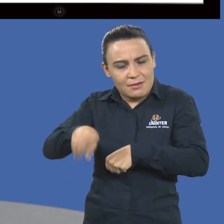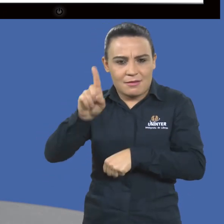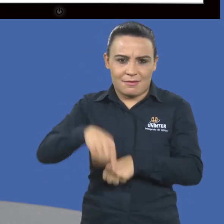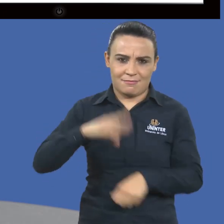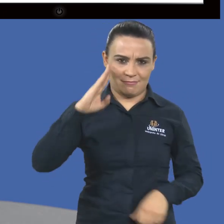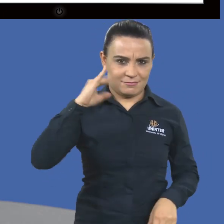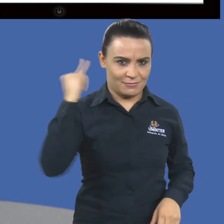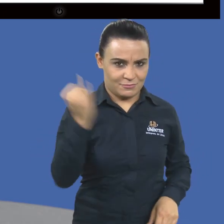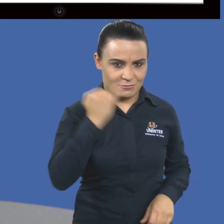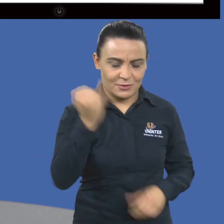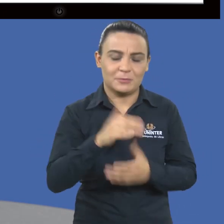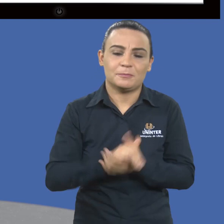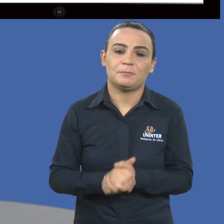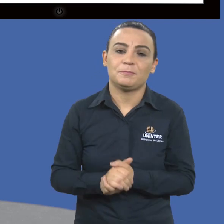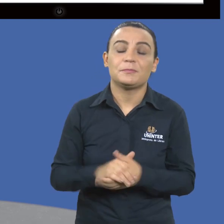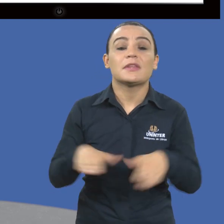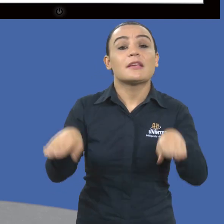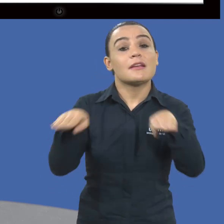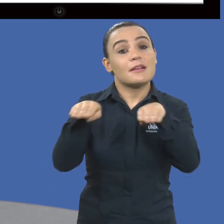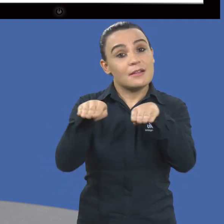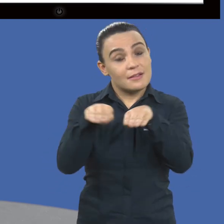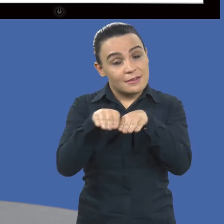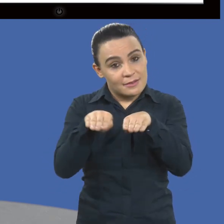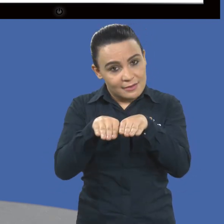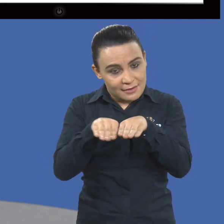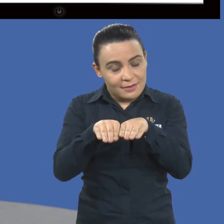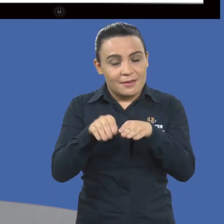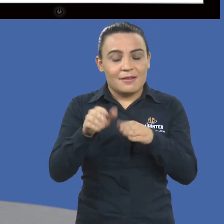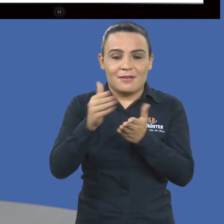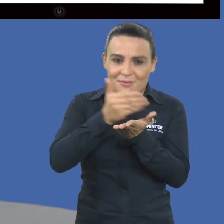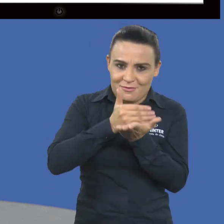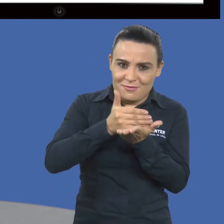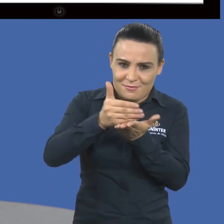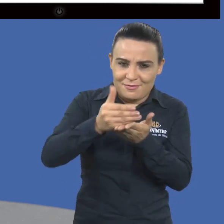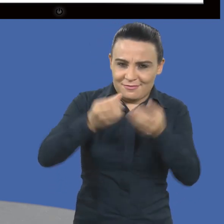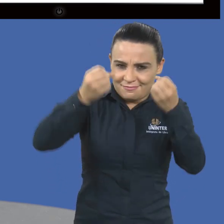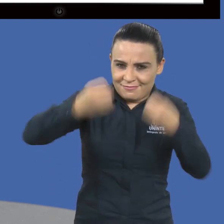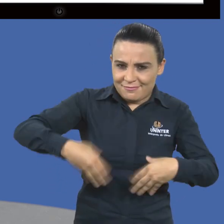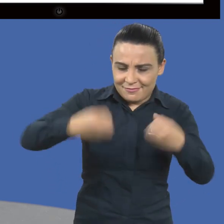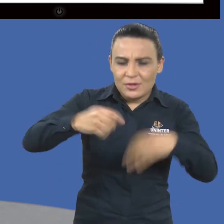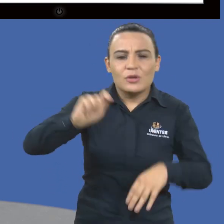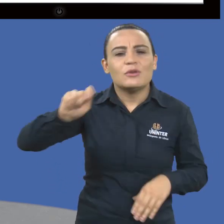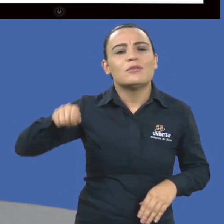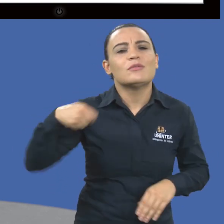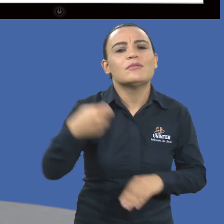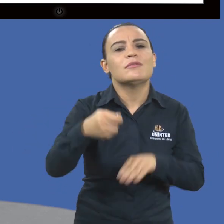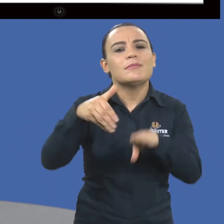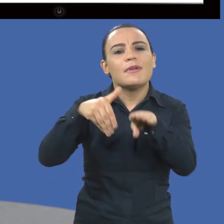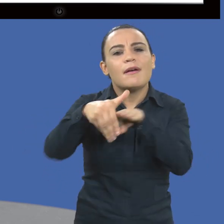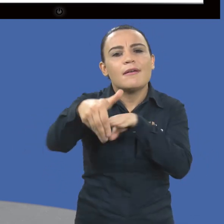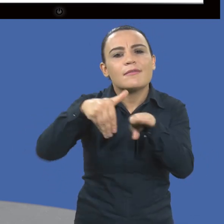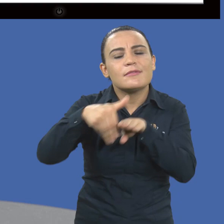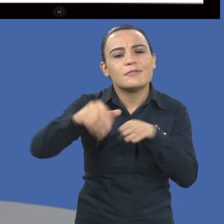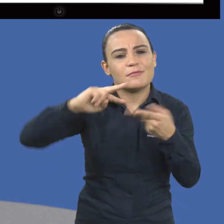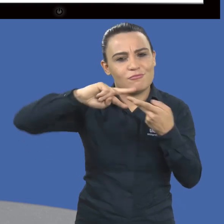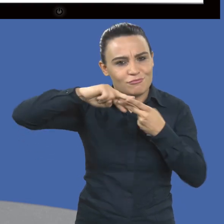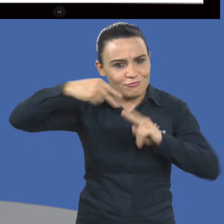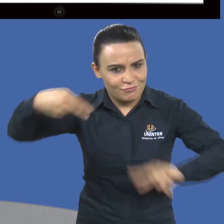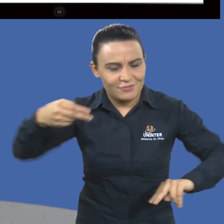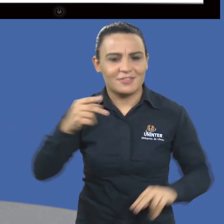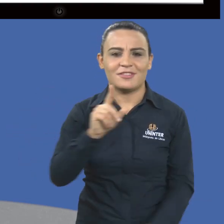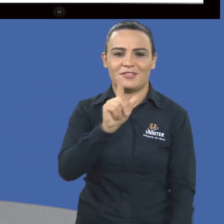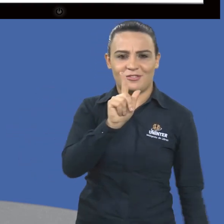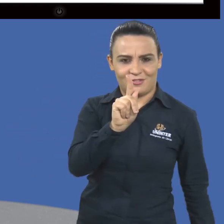Então, eu gostaria inicialmente de dizer também, né, que o aconselhamento